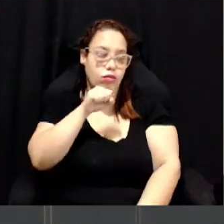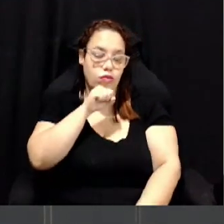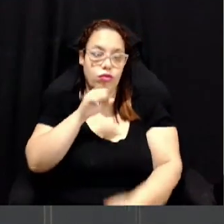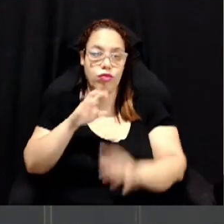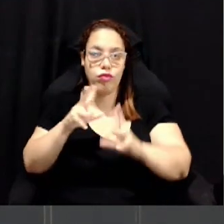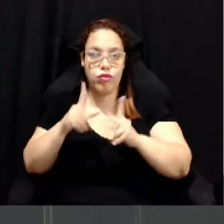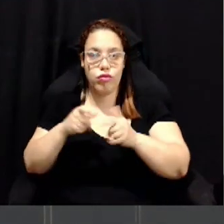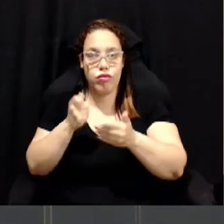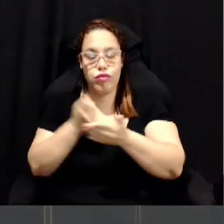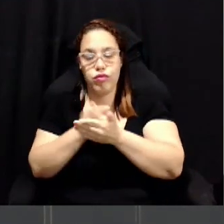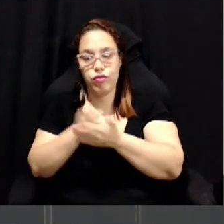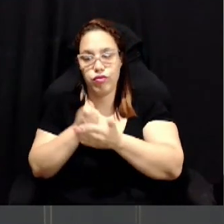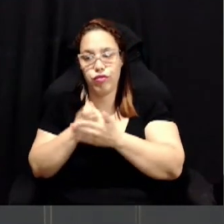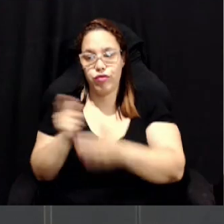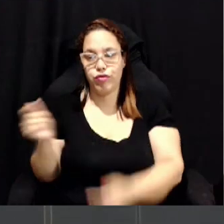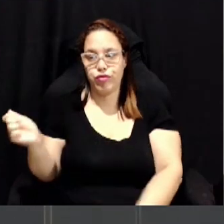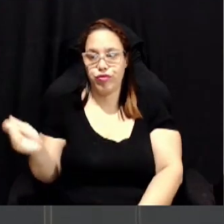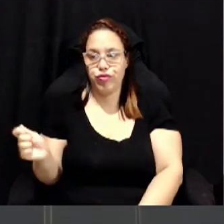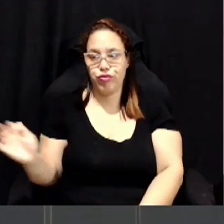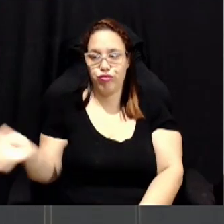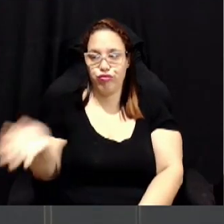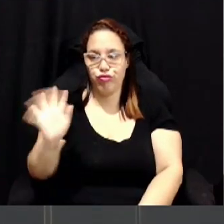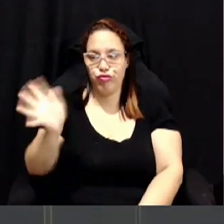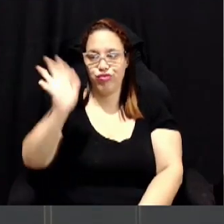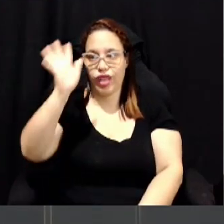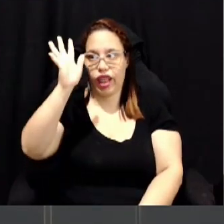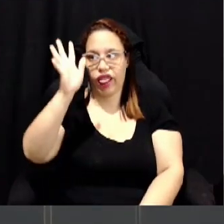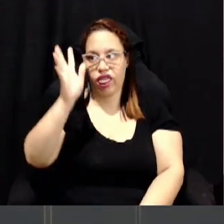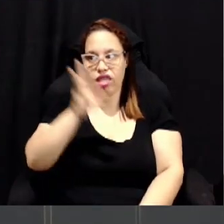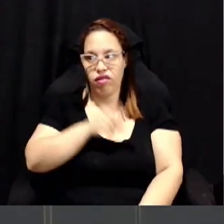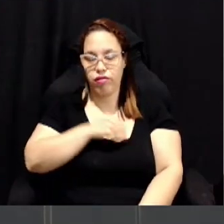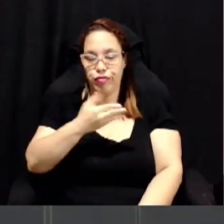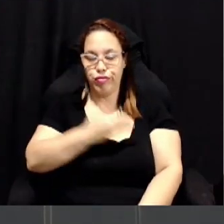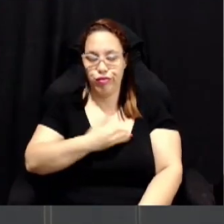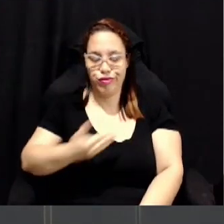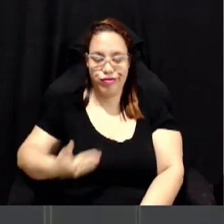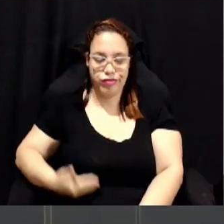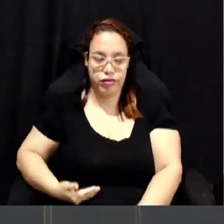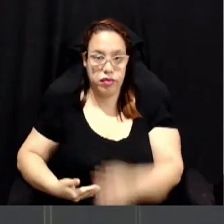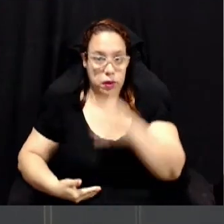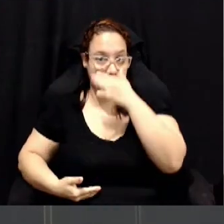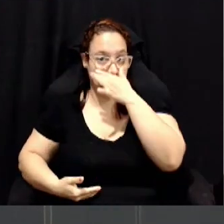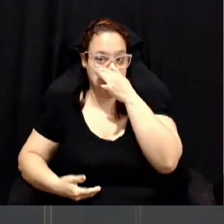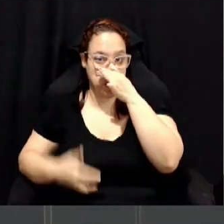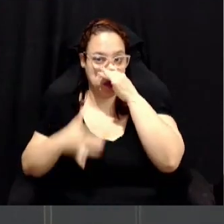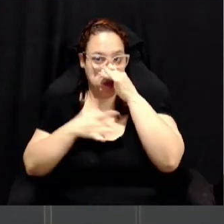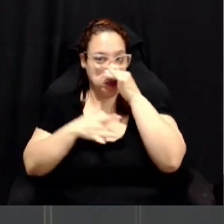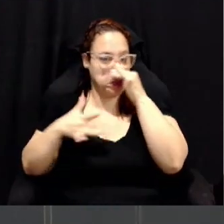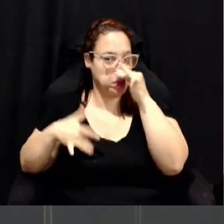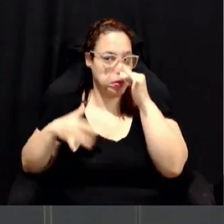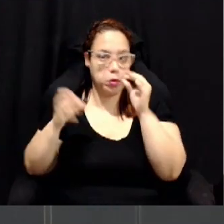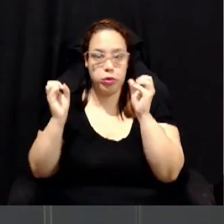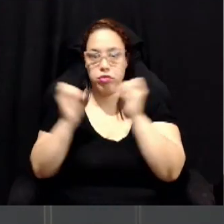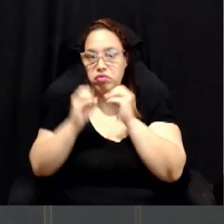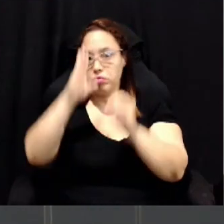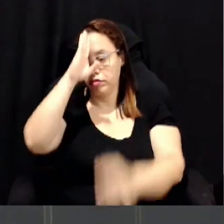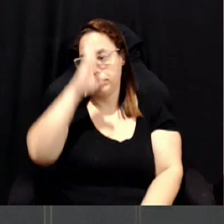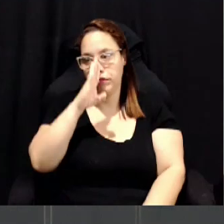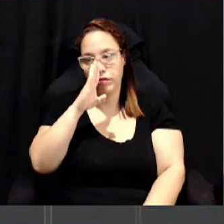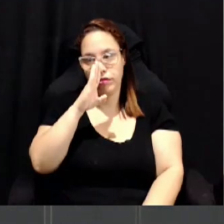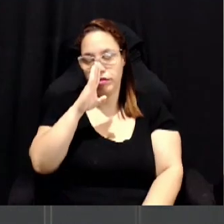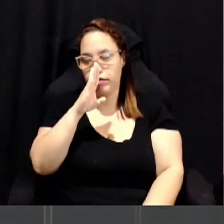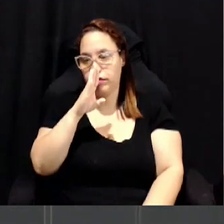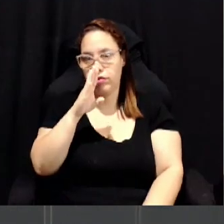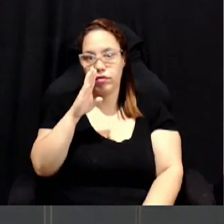muito dinheiro, né? Na rede pública, a saúde a gente não consegue nada gratuitamente, a gente vai para os planos